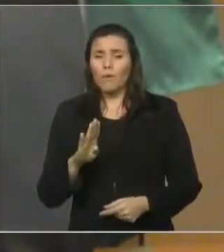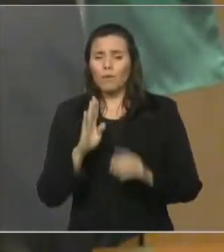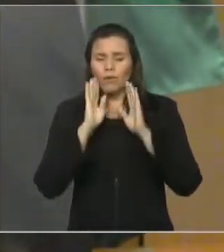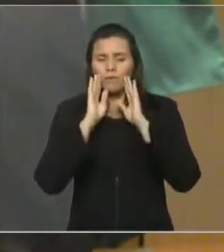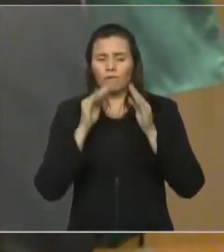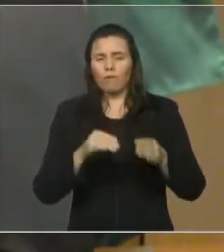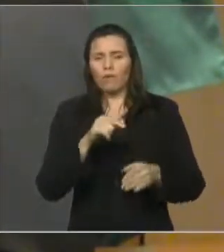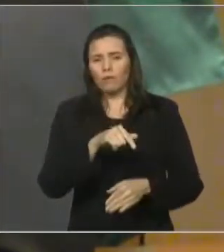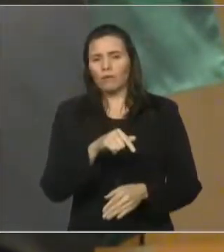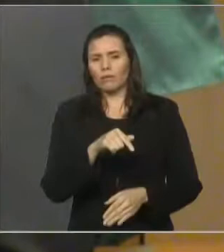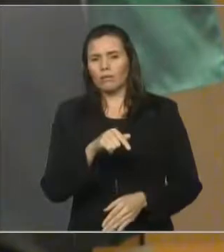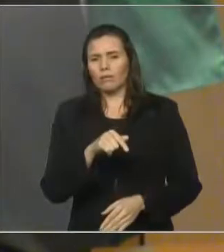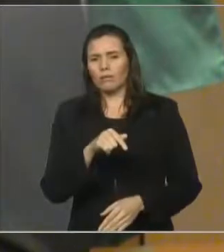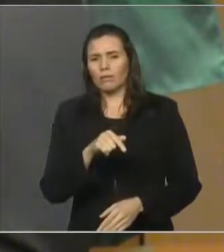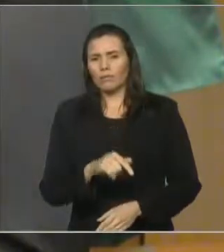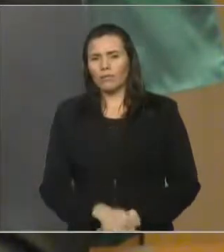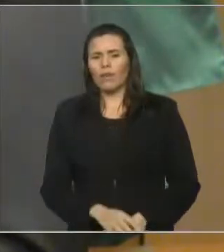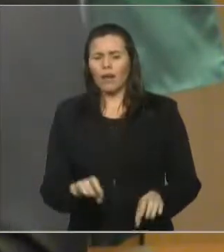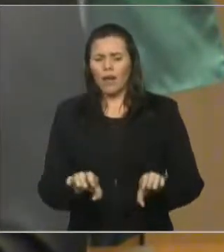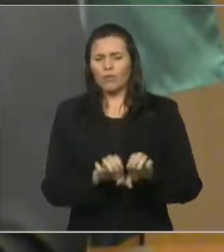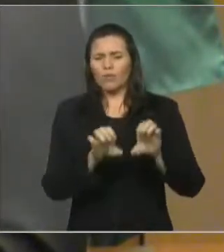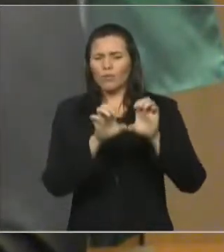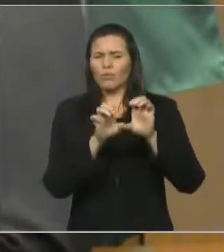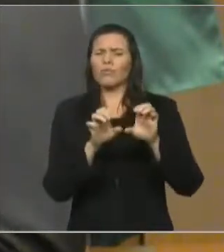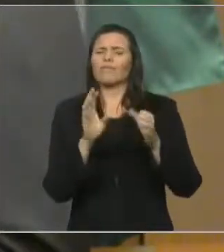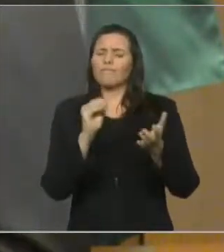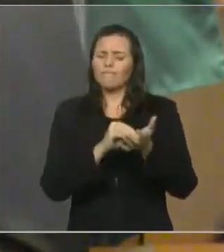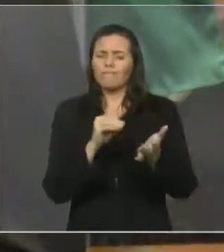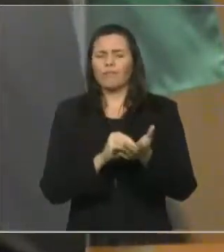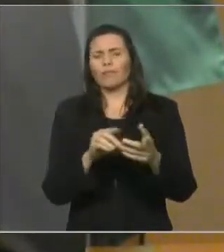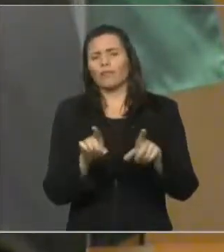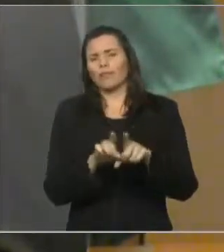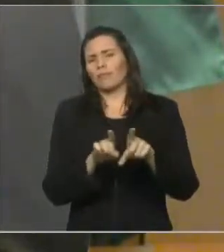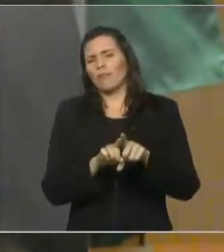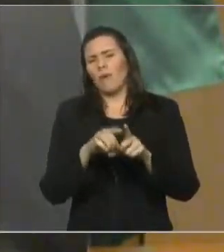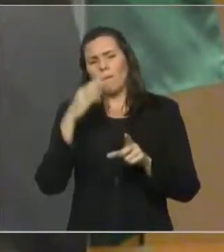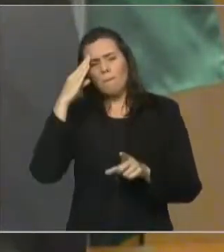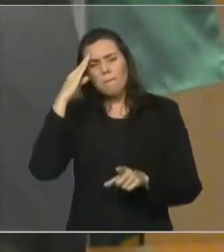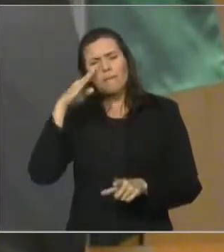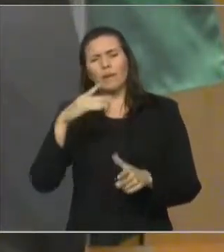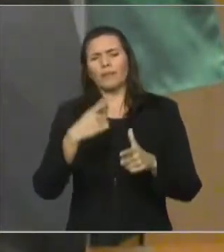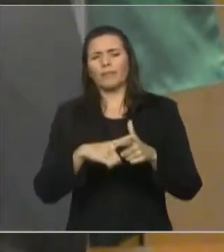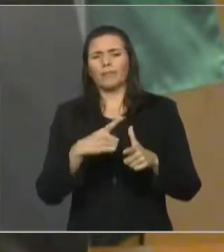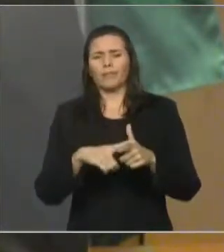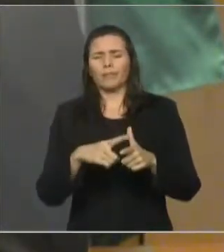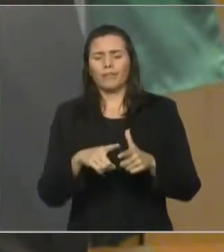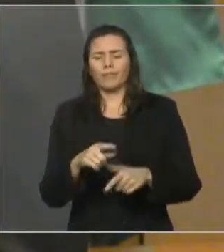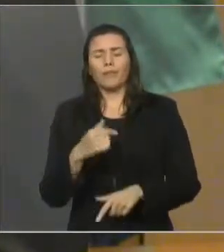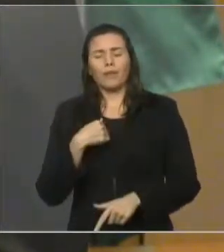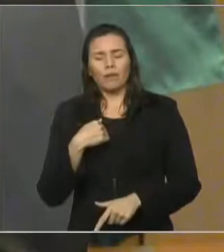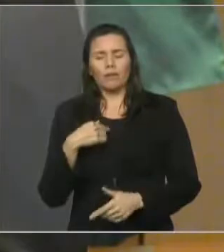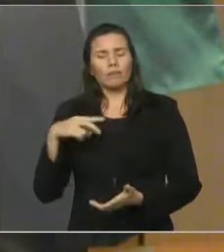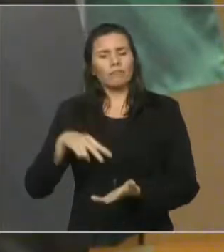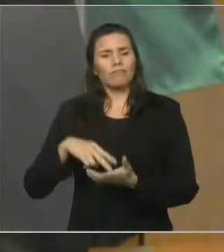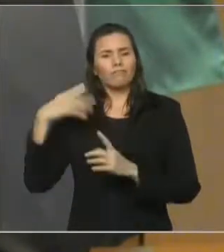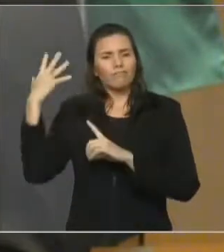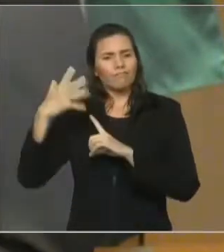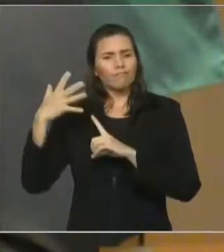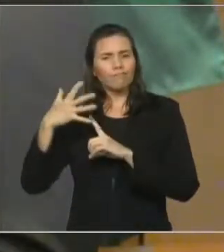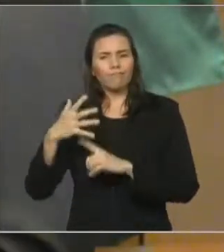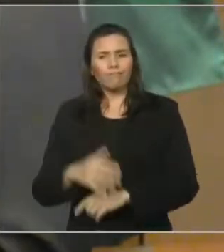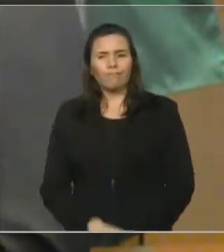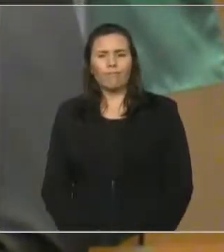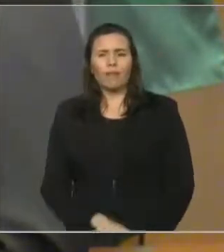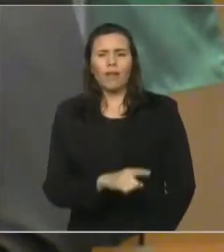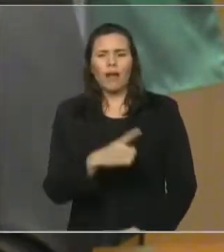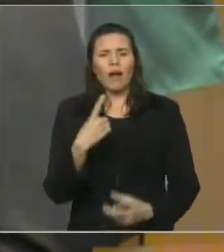de infraestrutura. Então, eu venho a essa tribuna mencionar algumas